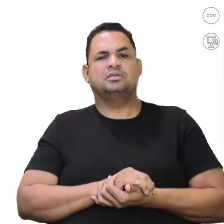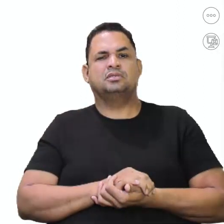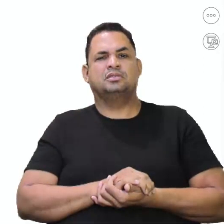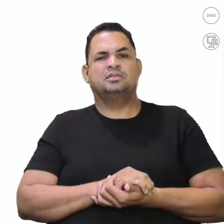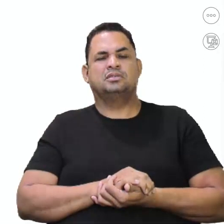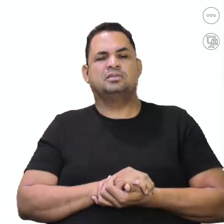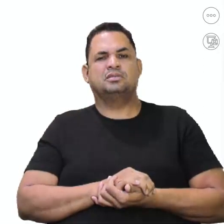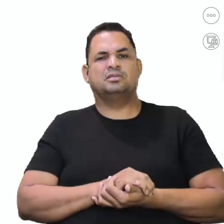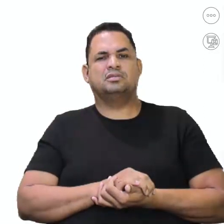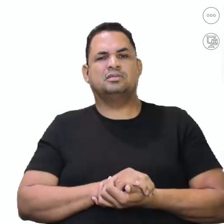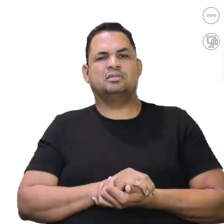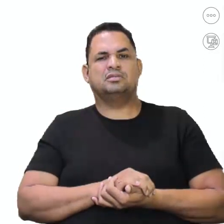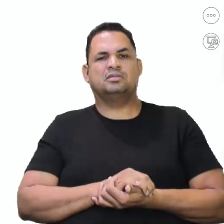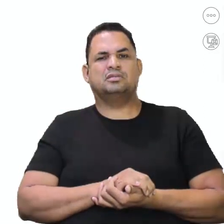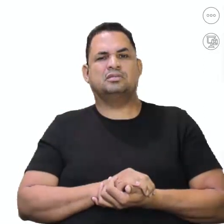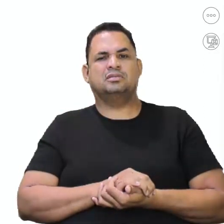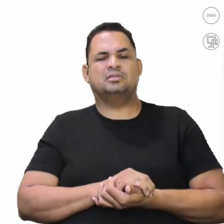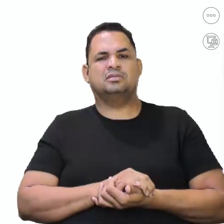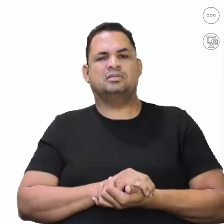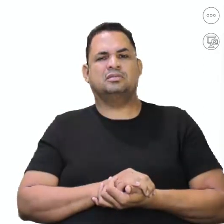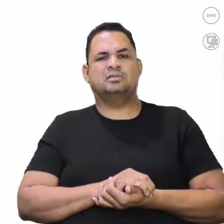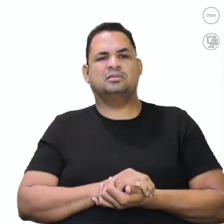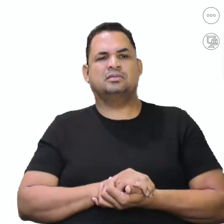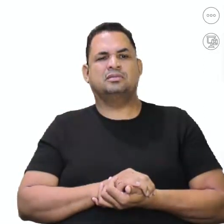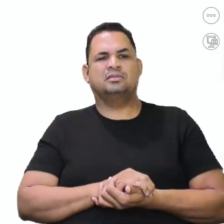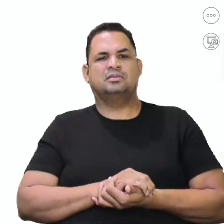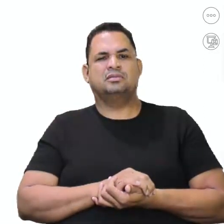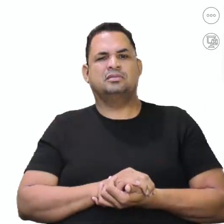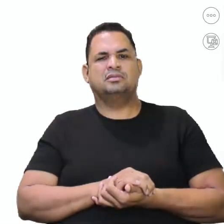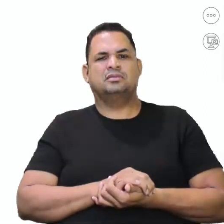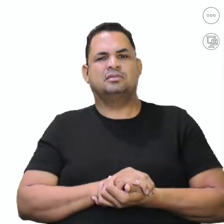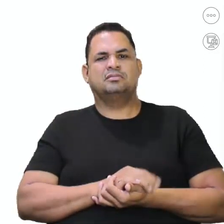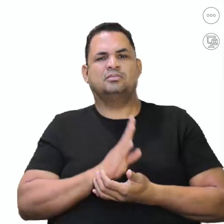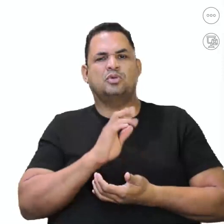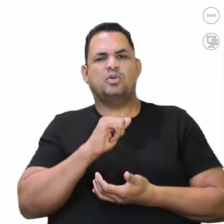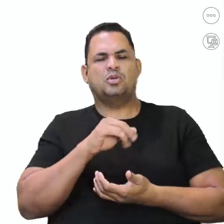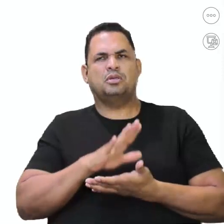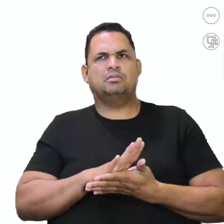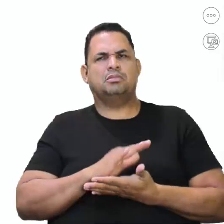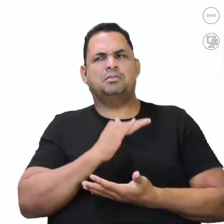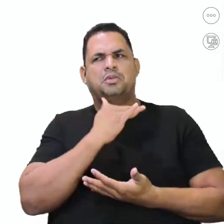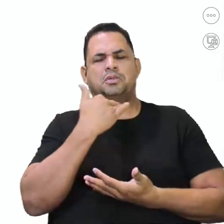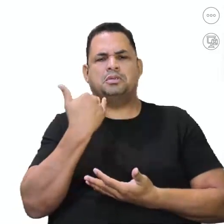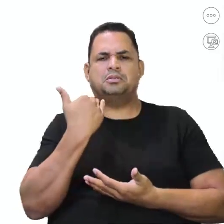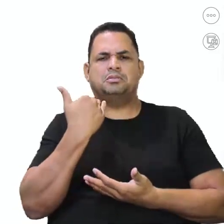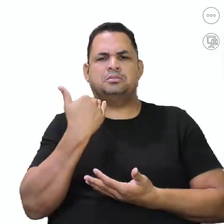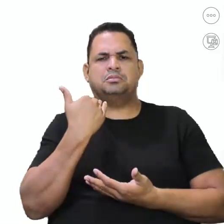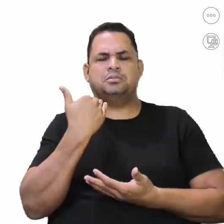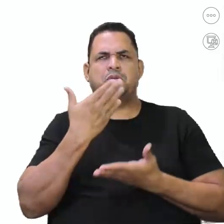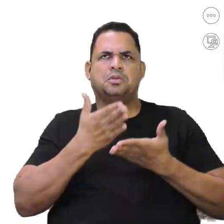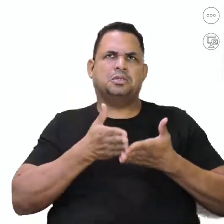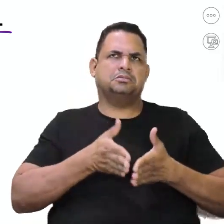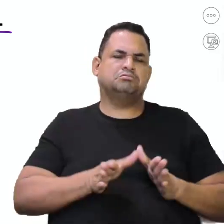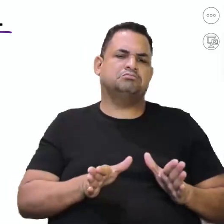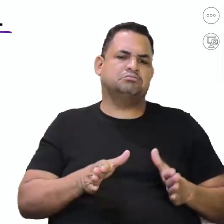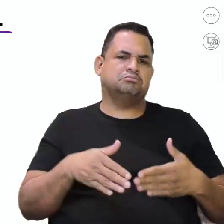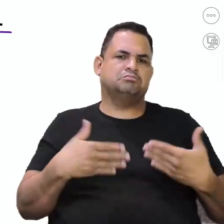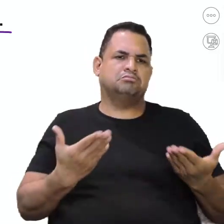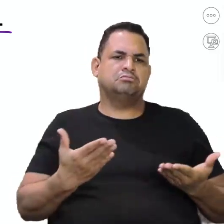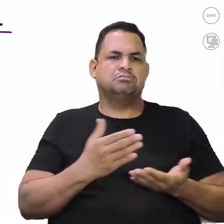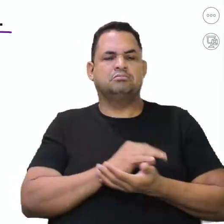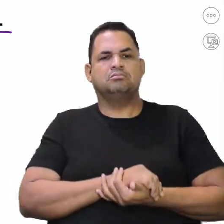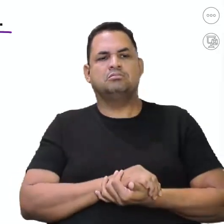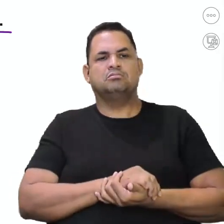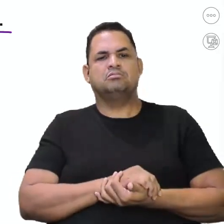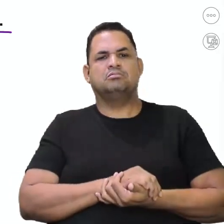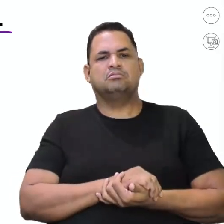was born on. Será que born é morreu ou é nasceu? Vamos